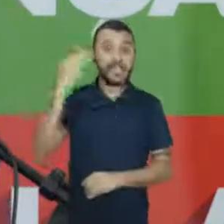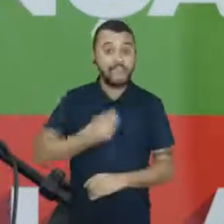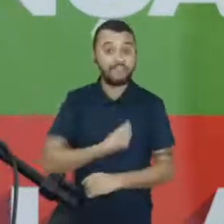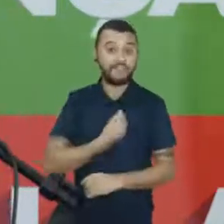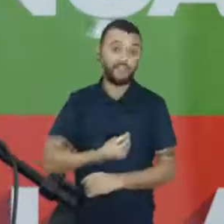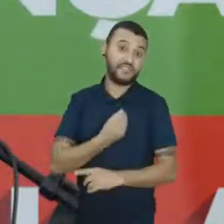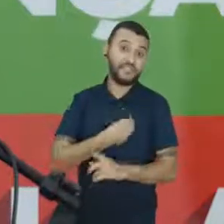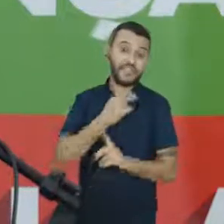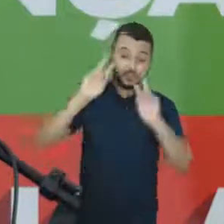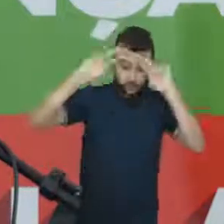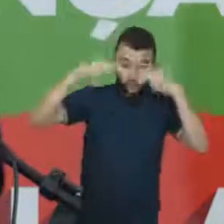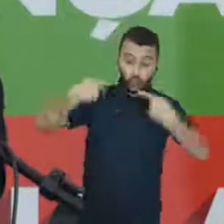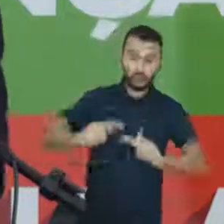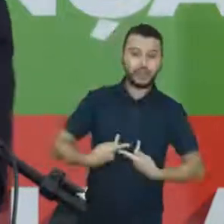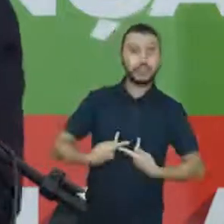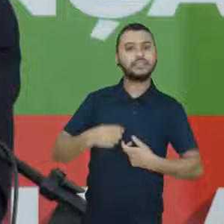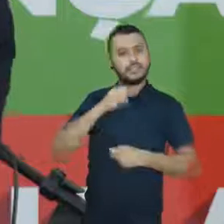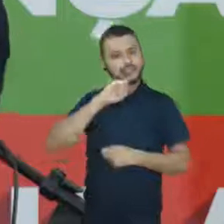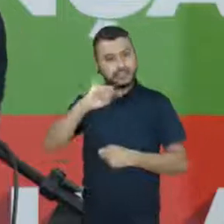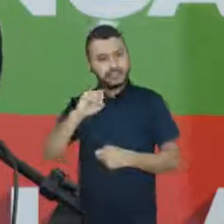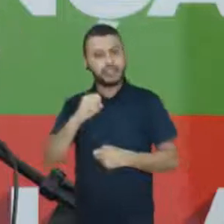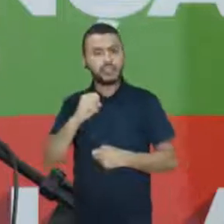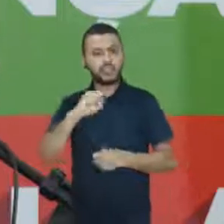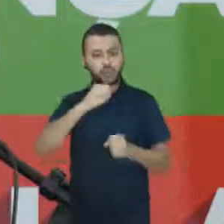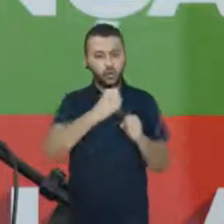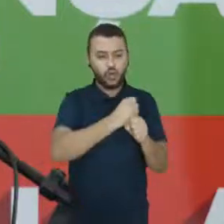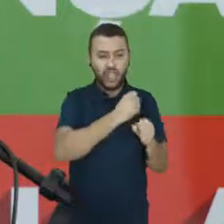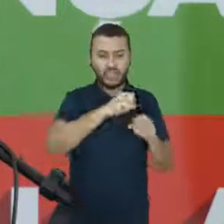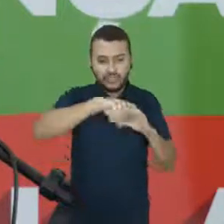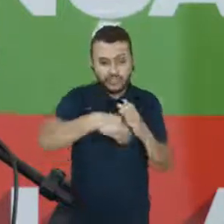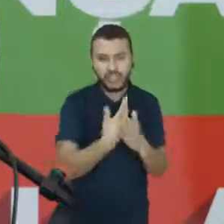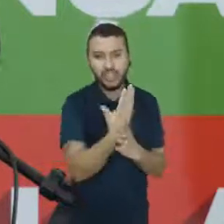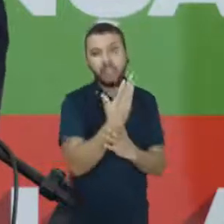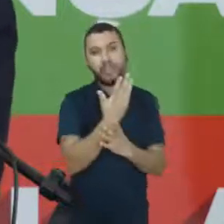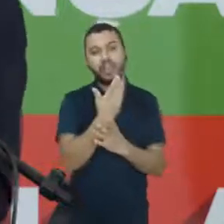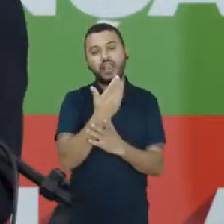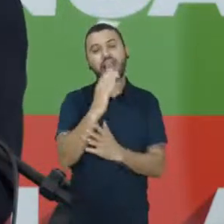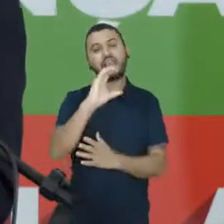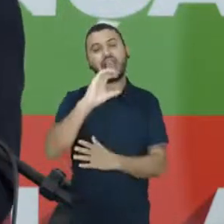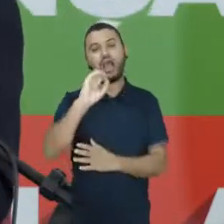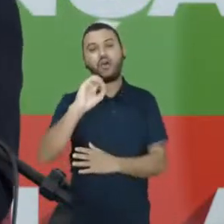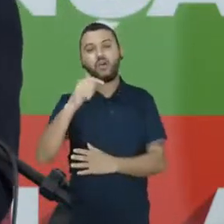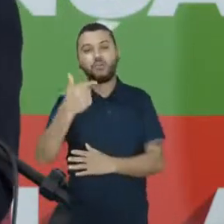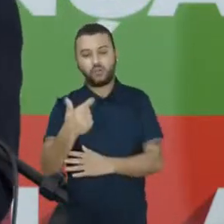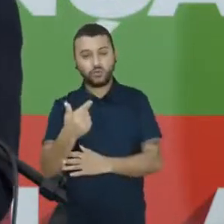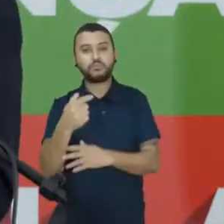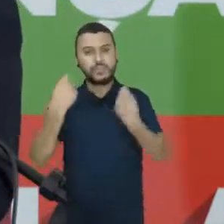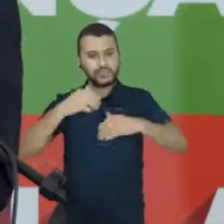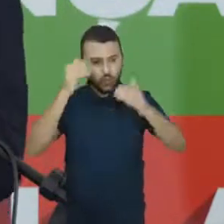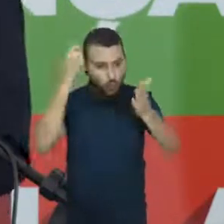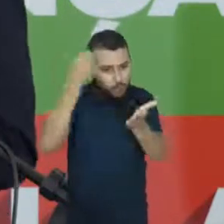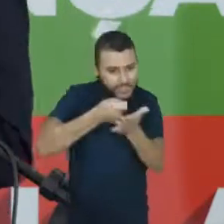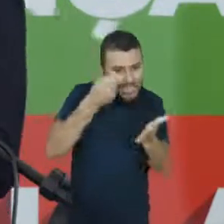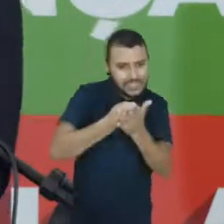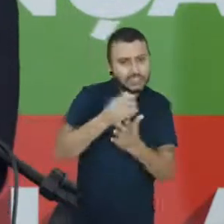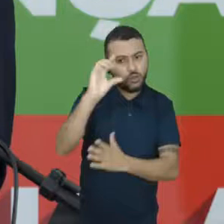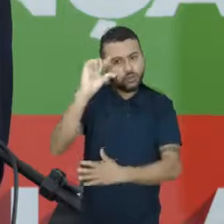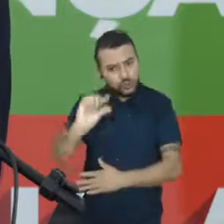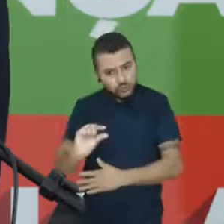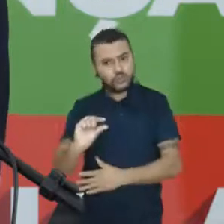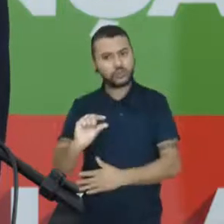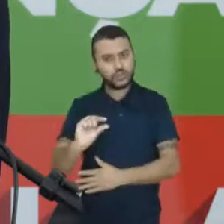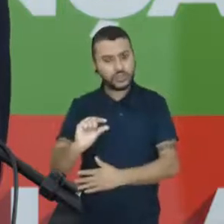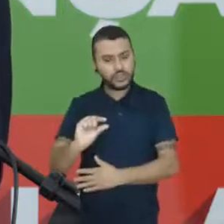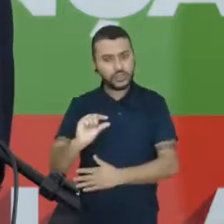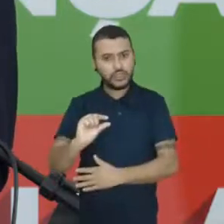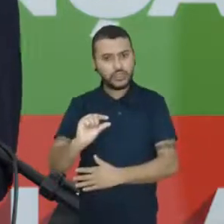uma agricultura saudável de baixo carbono é uma obrigação nossa. Quem estiver teimando